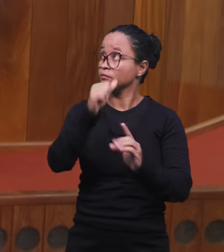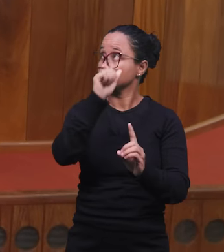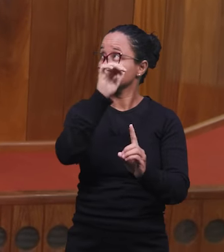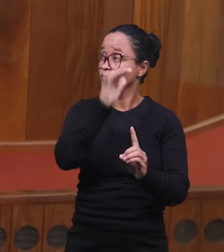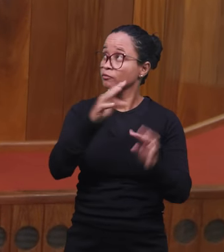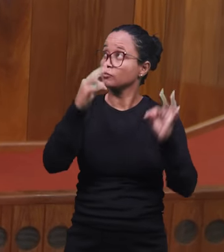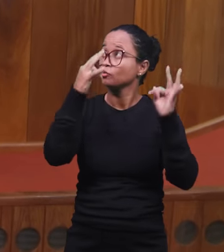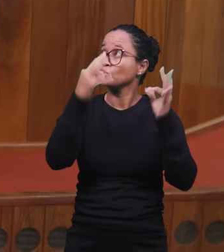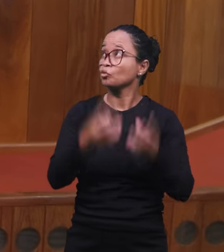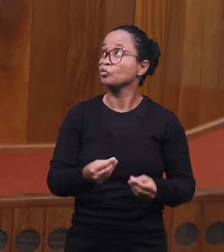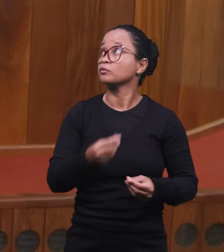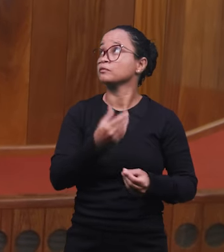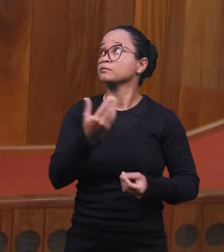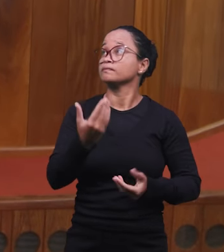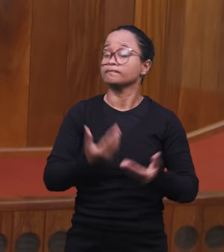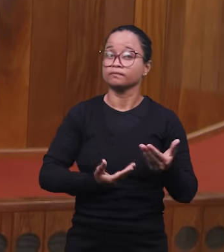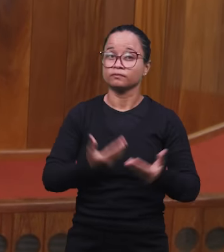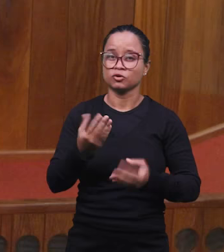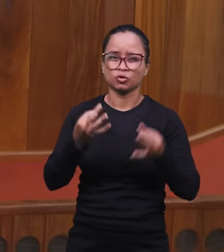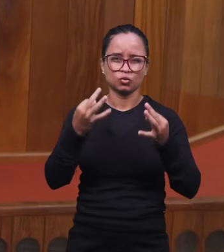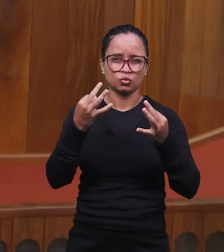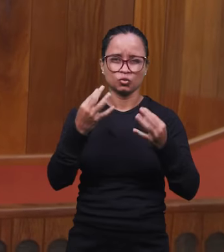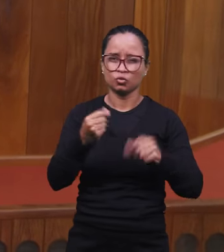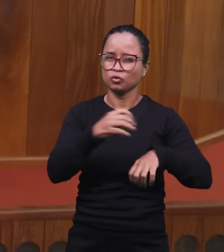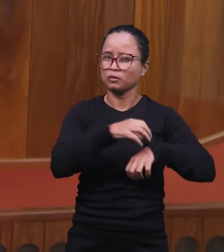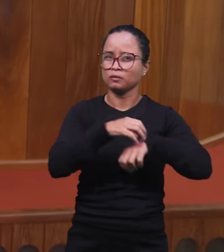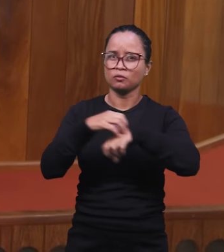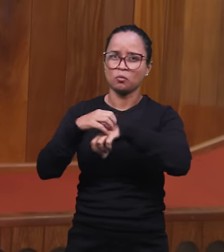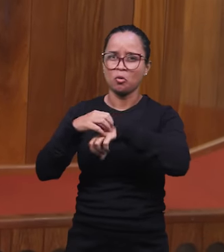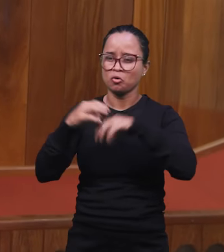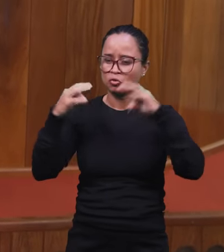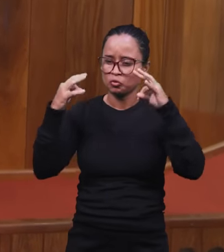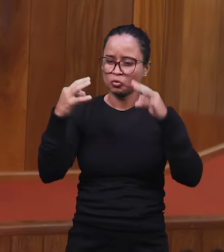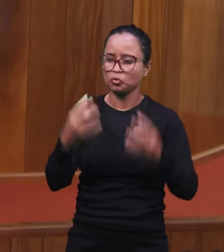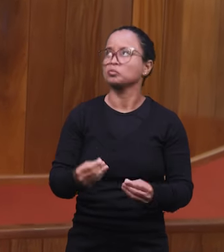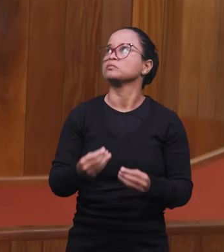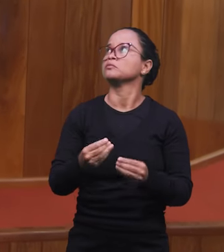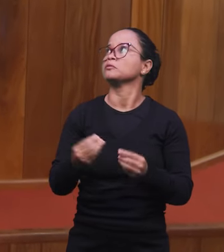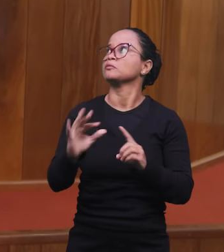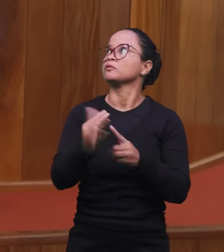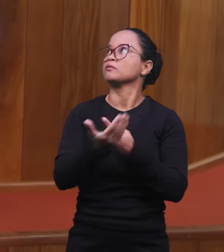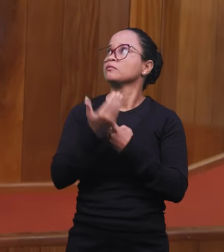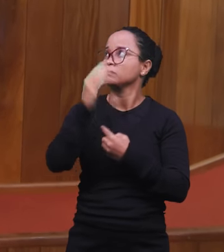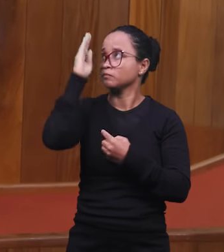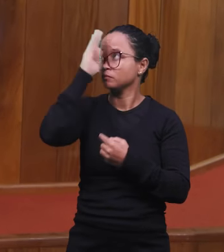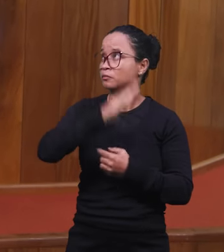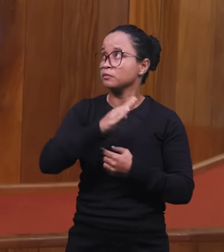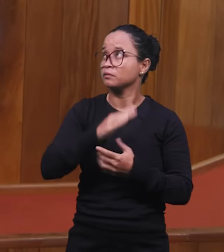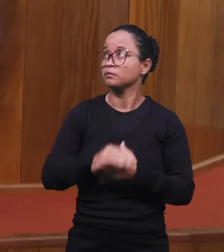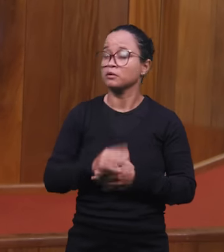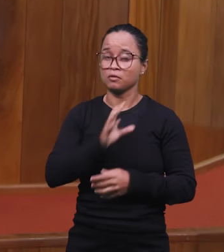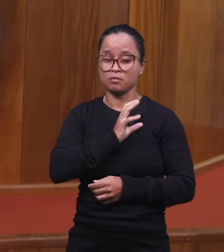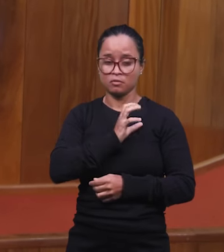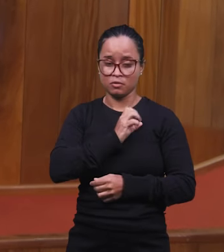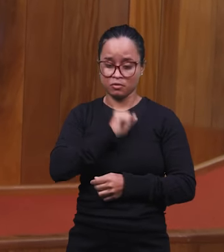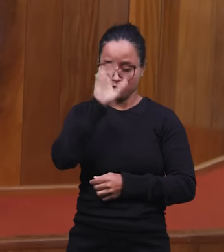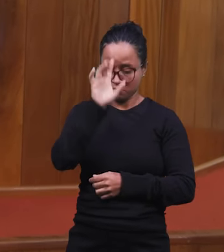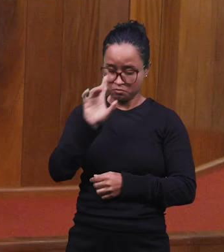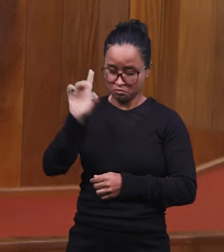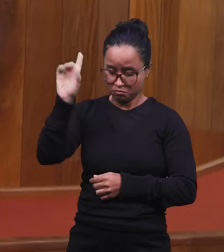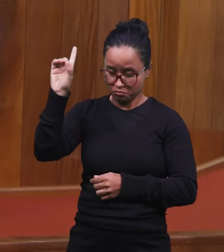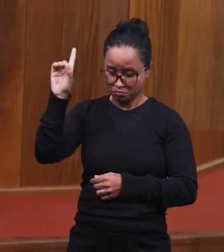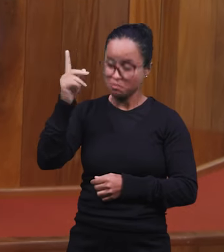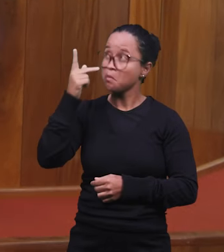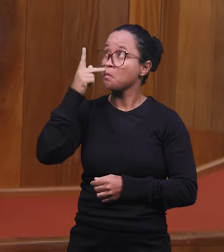sobre todos eles, sobre todos os meios de transporte, livrando-os de todo mal, e que o amor de